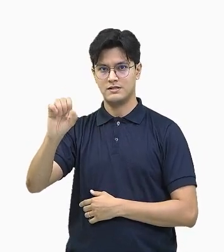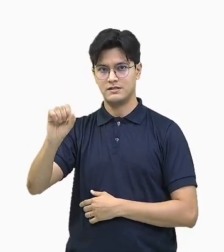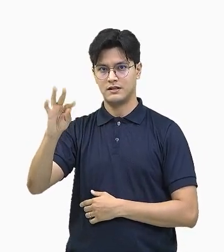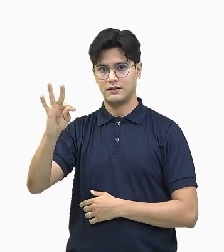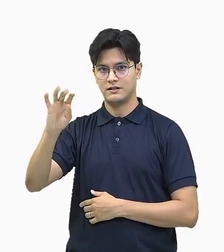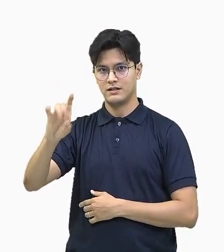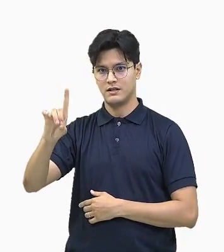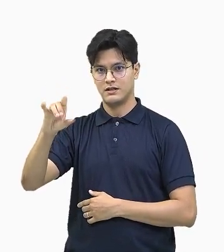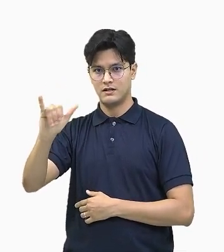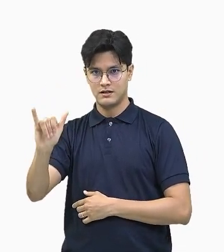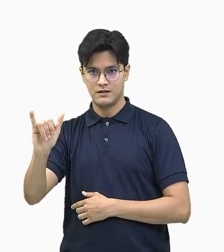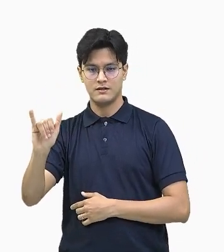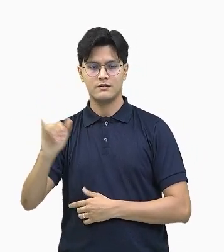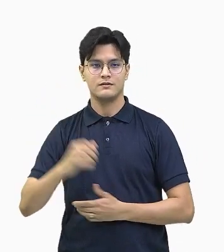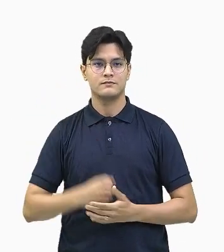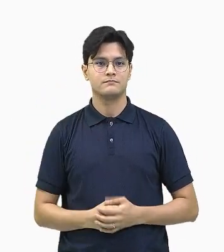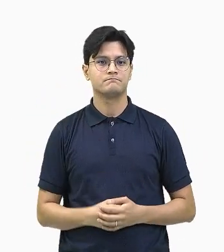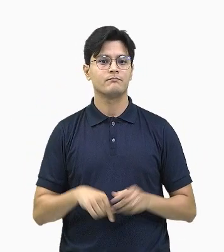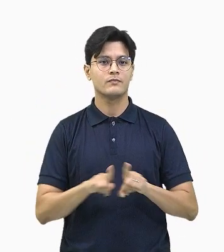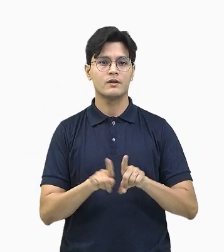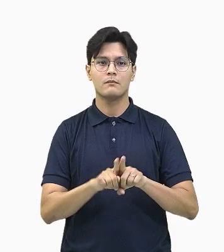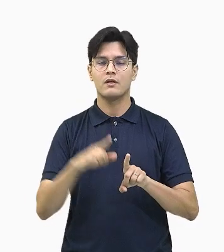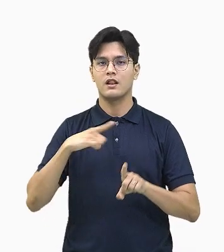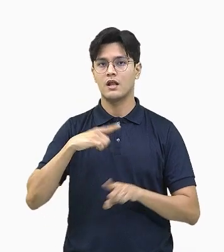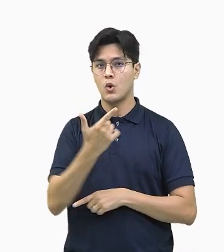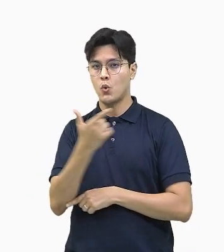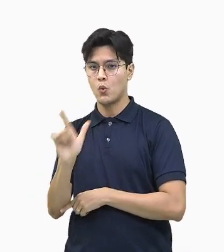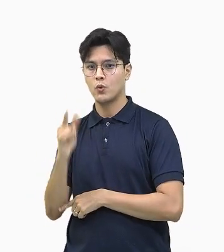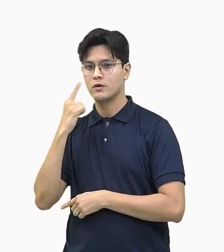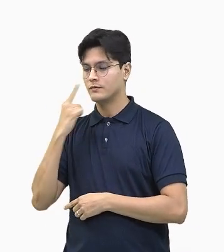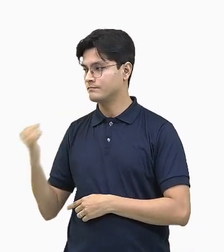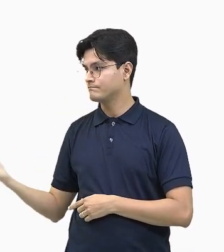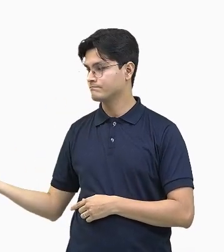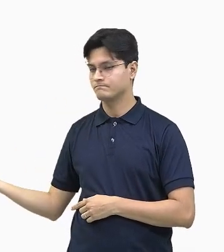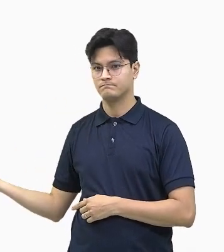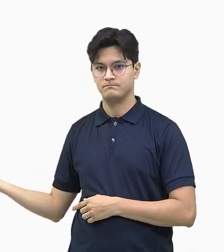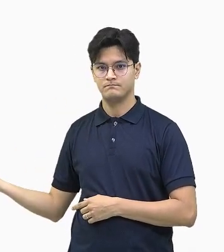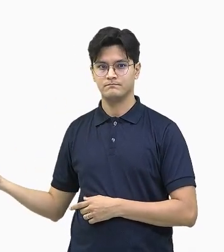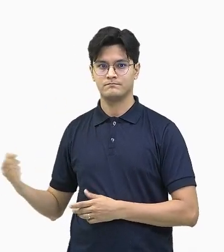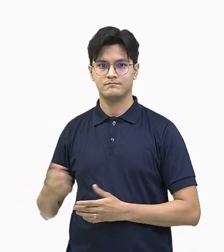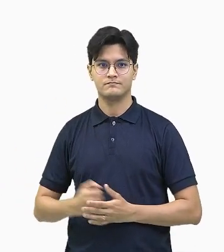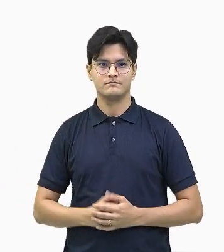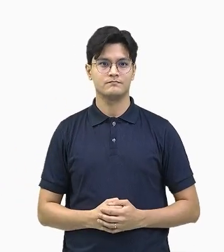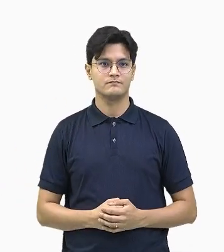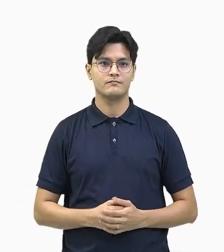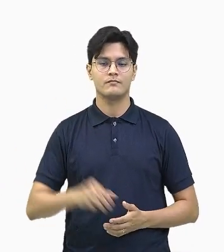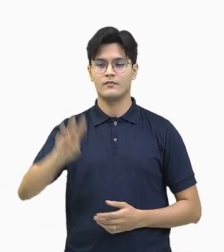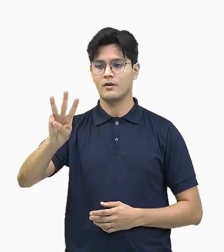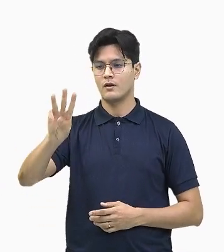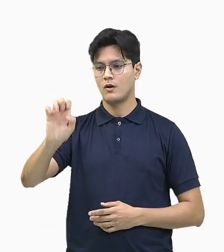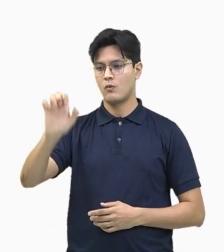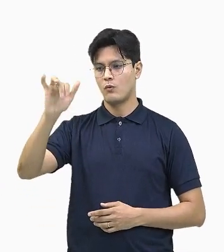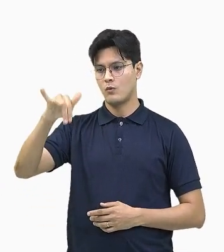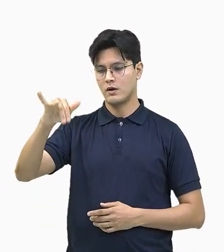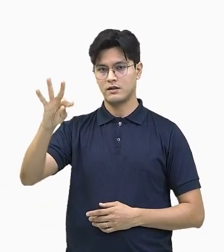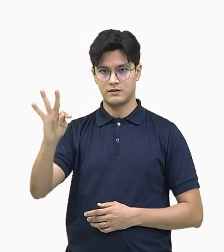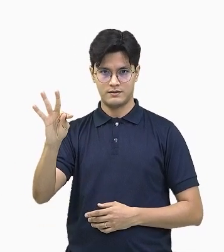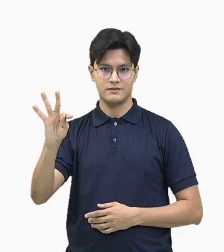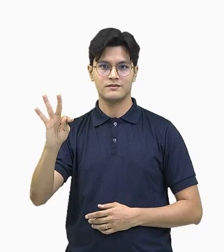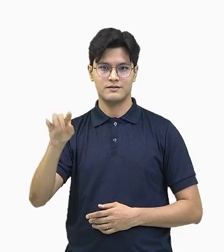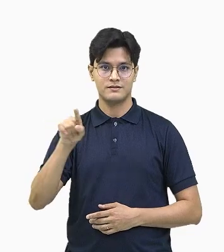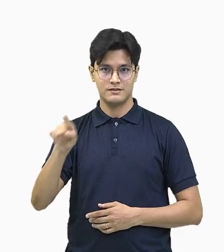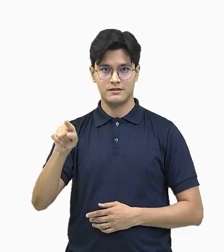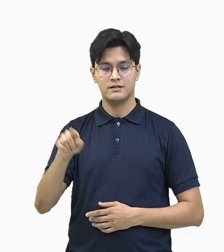é o verbo irregular, ele é o passado do go, né? O verbo ir. No passado, went. Go no